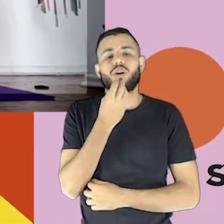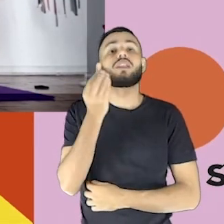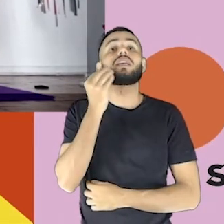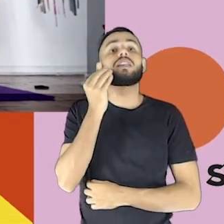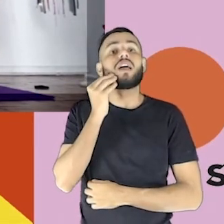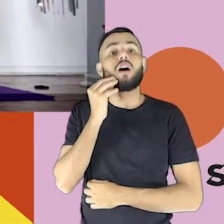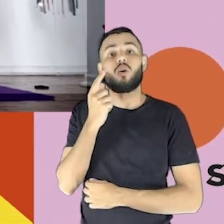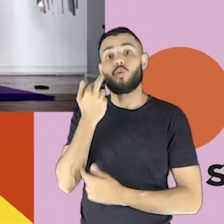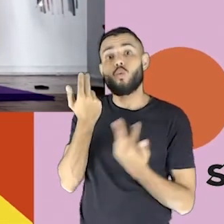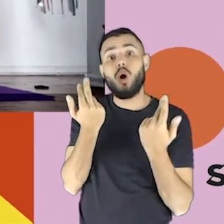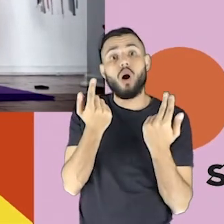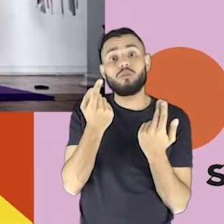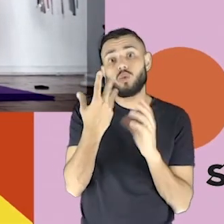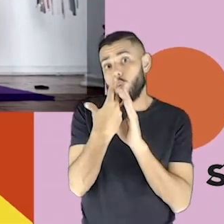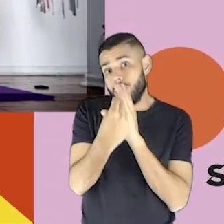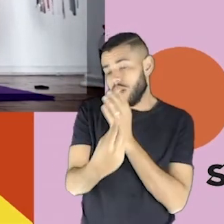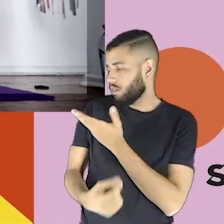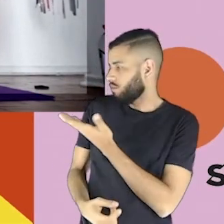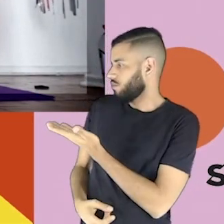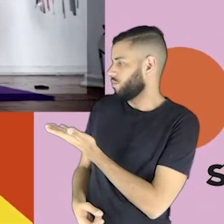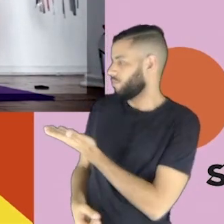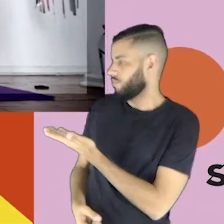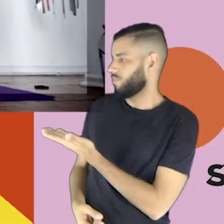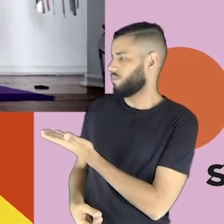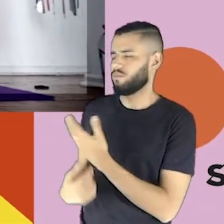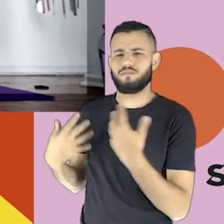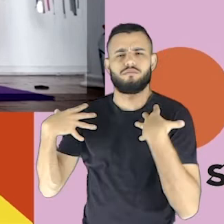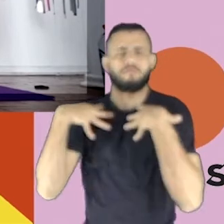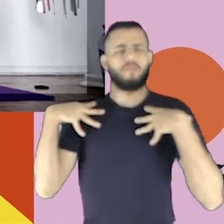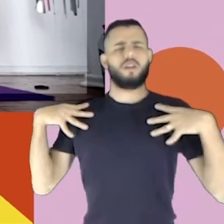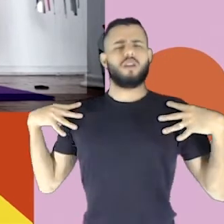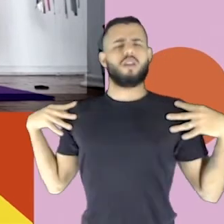no calcanhar lá atrás e abrir bem o peito.